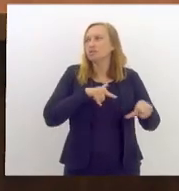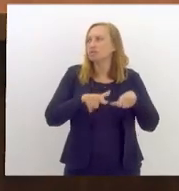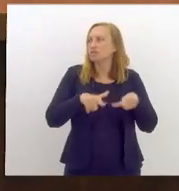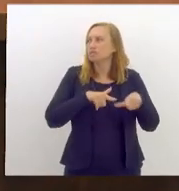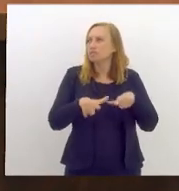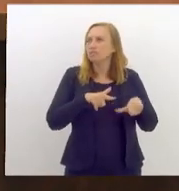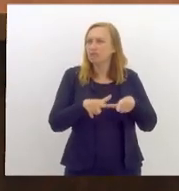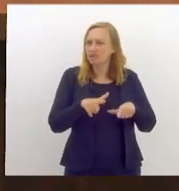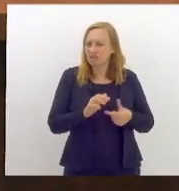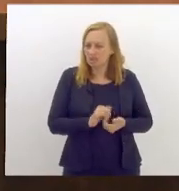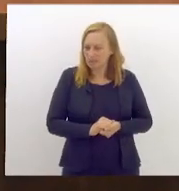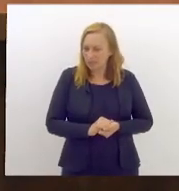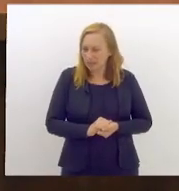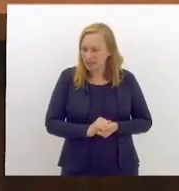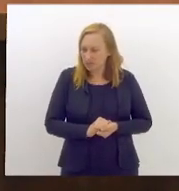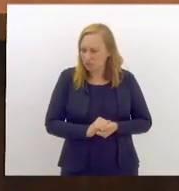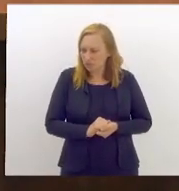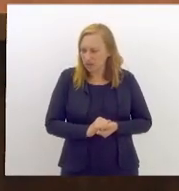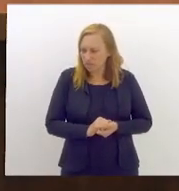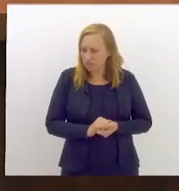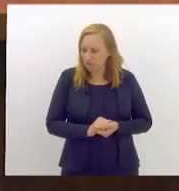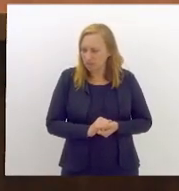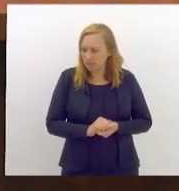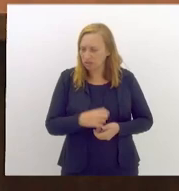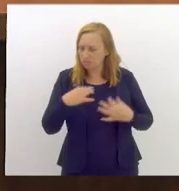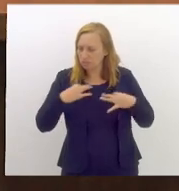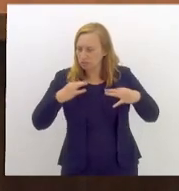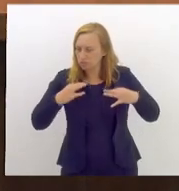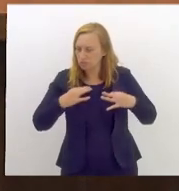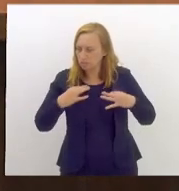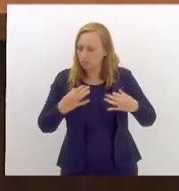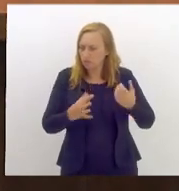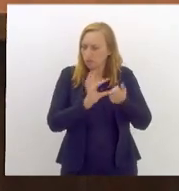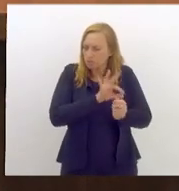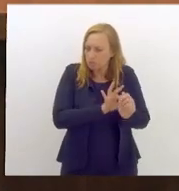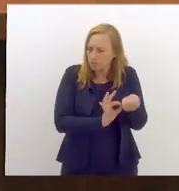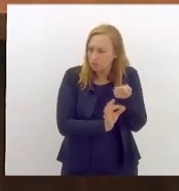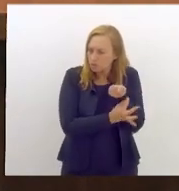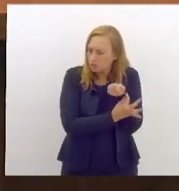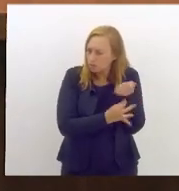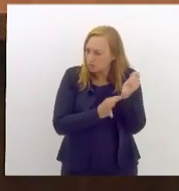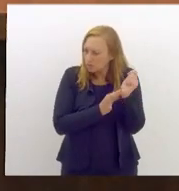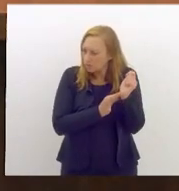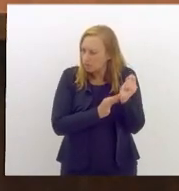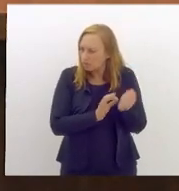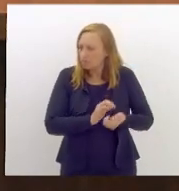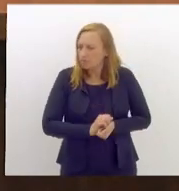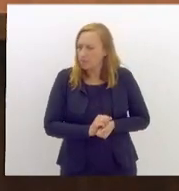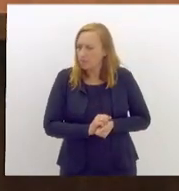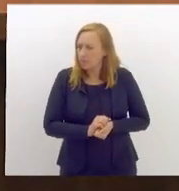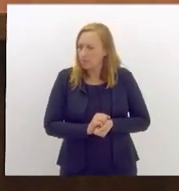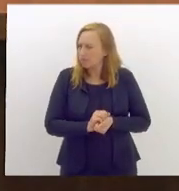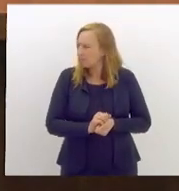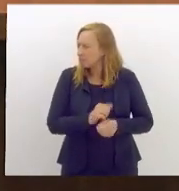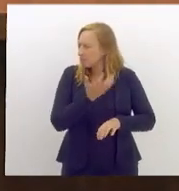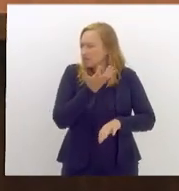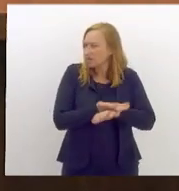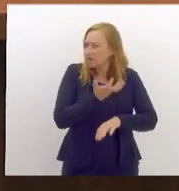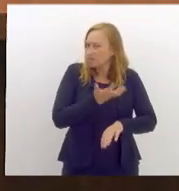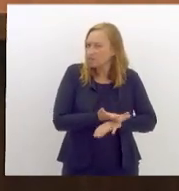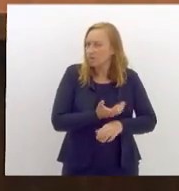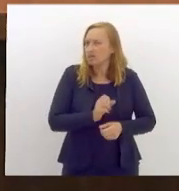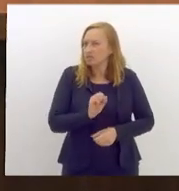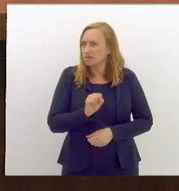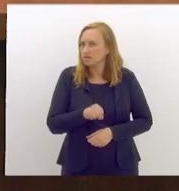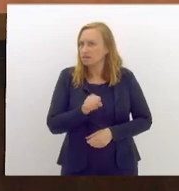seja roupas até bijuterias enfim é uma praça que tem vida senhor